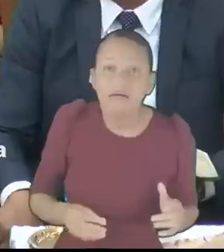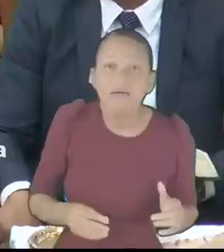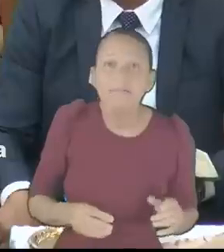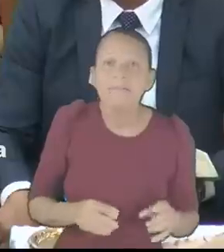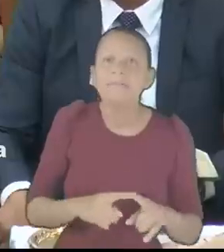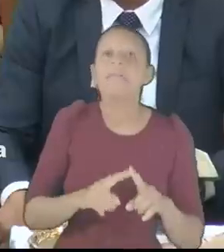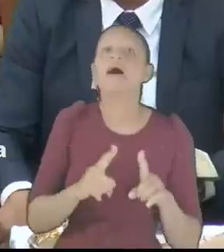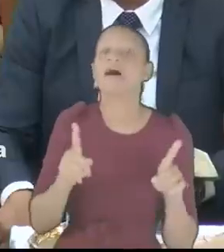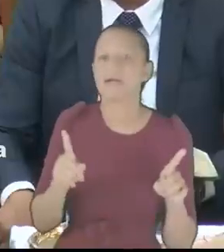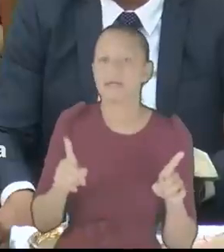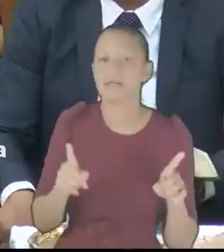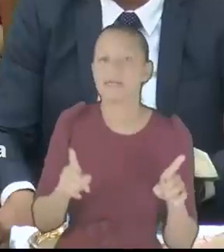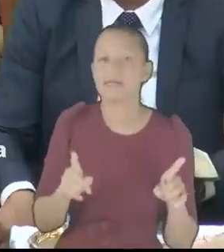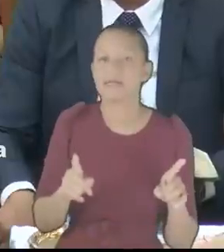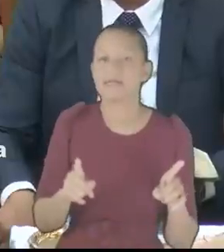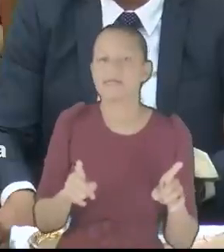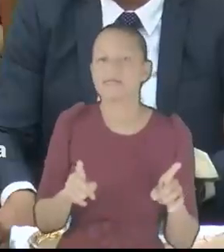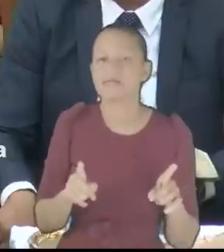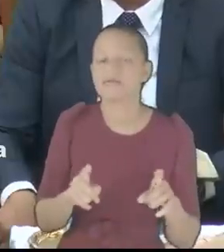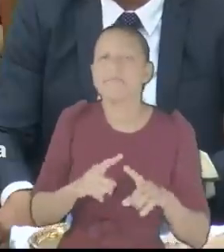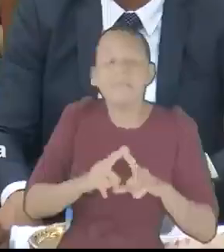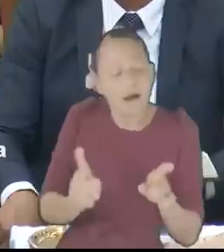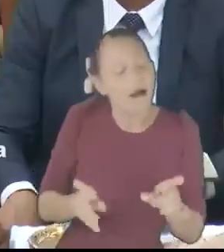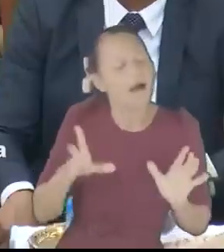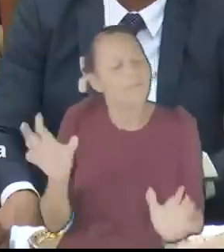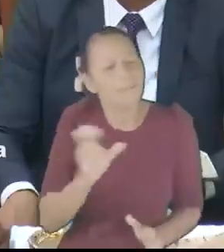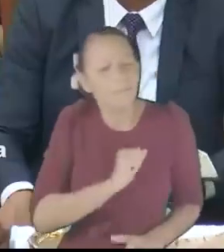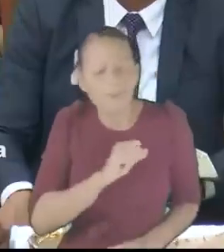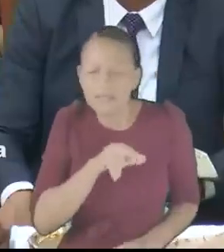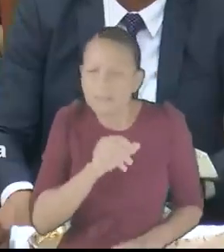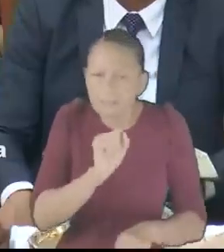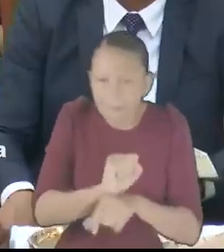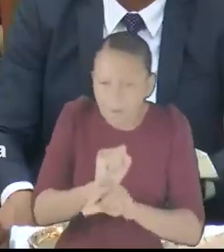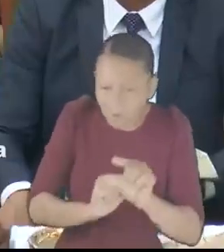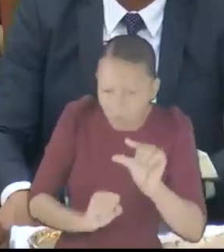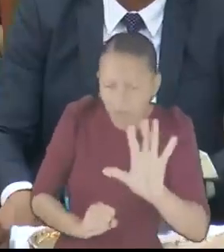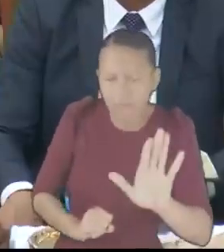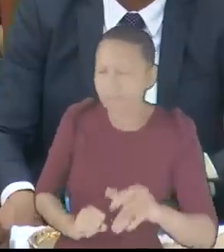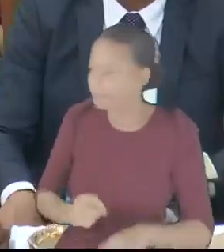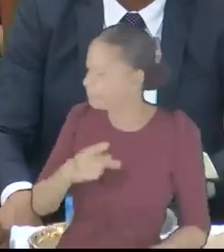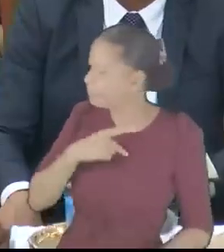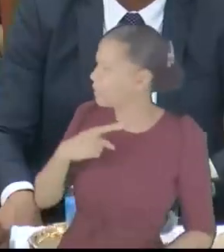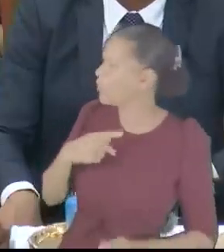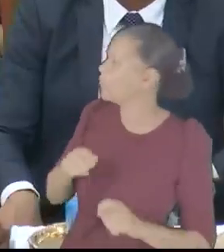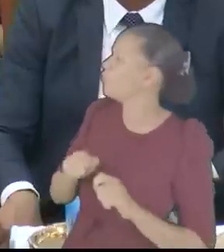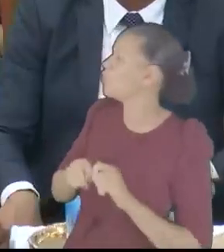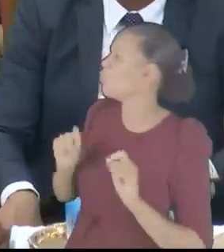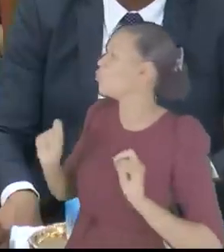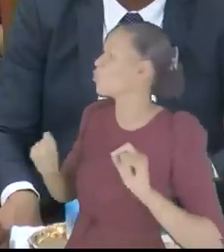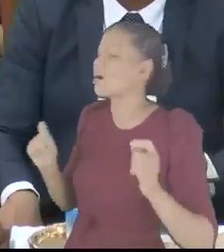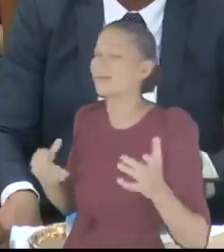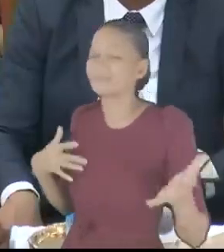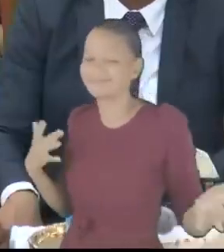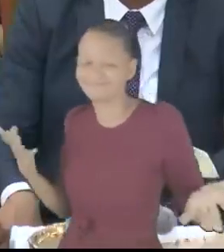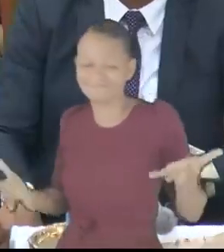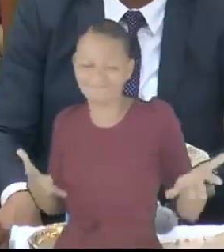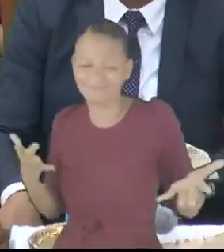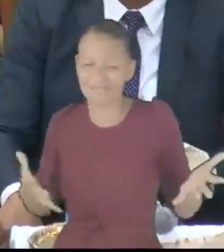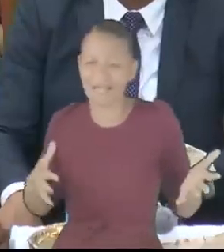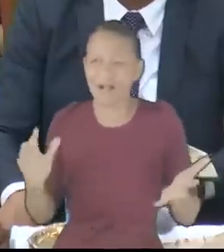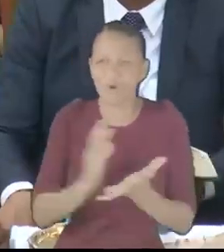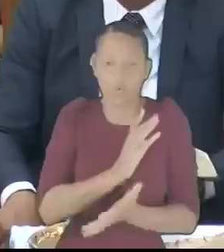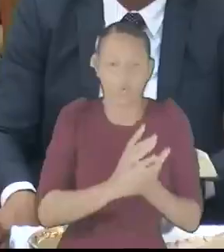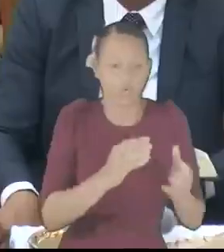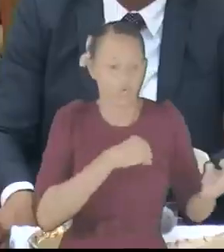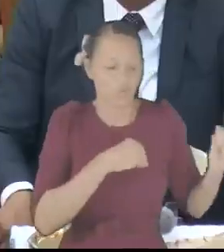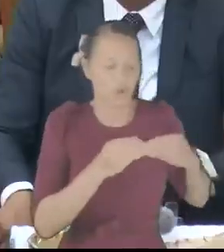Mas, né? A Bíblia viva. Mas, meus amados irmãos, agora para aí um pouquinho. Pastor, e o que é que eu faço para me livrar de algum pecado